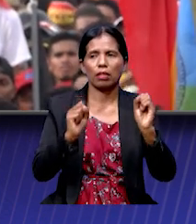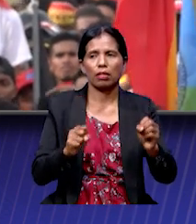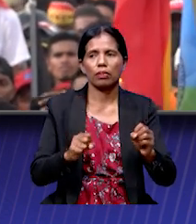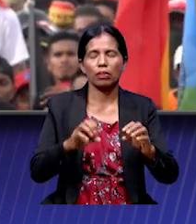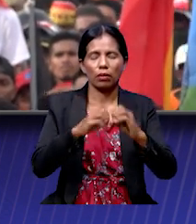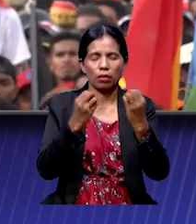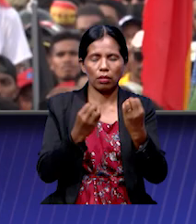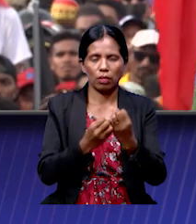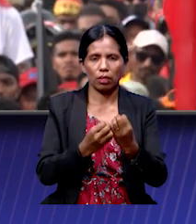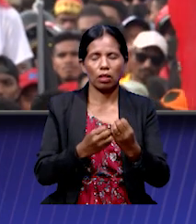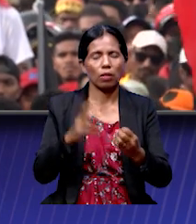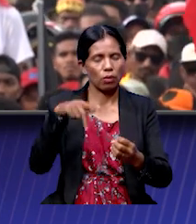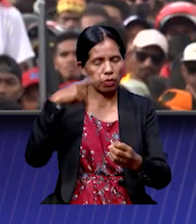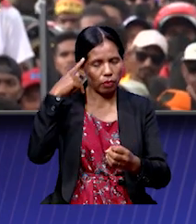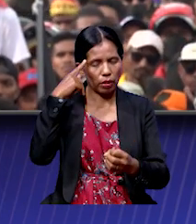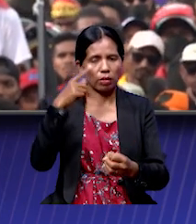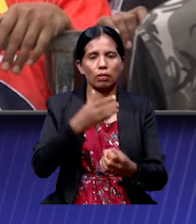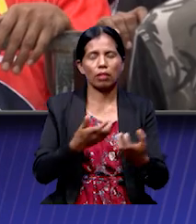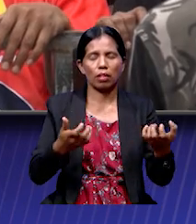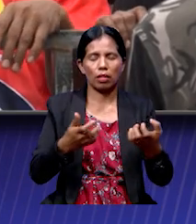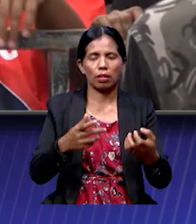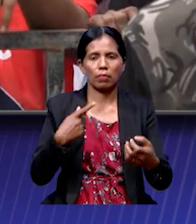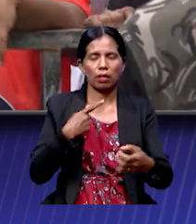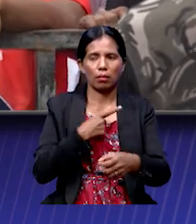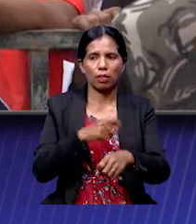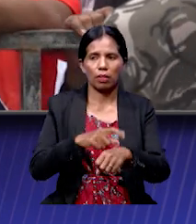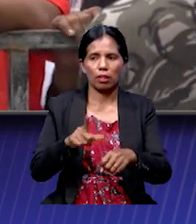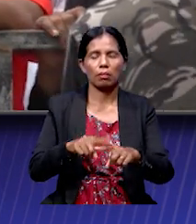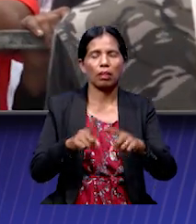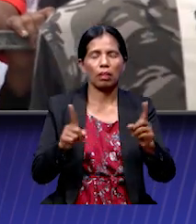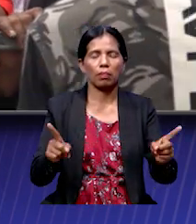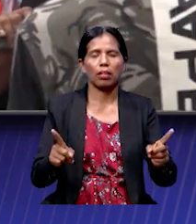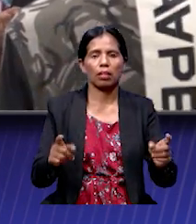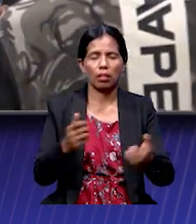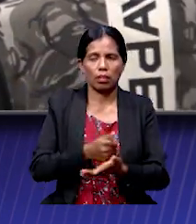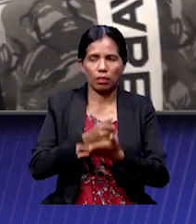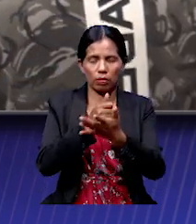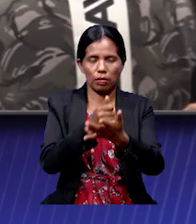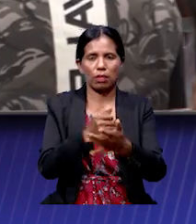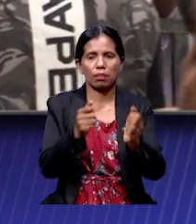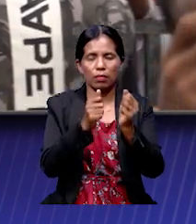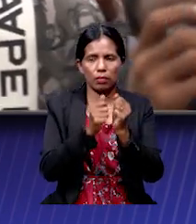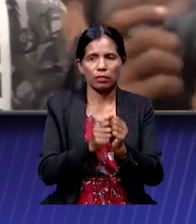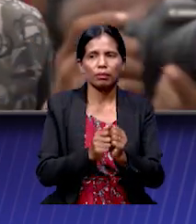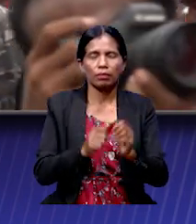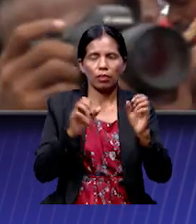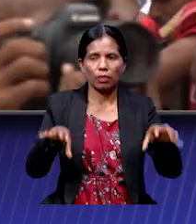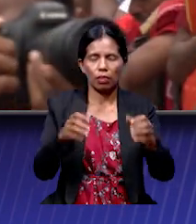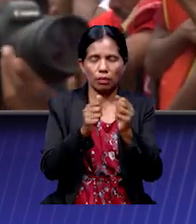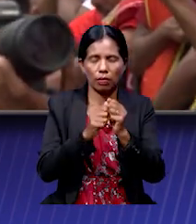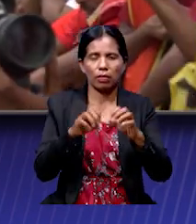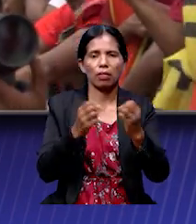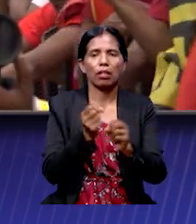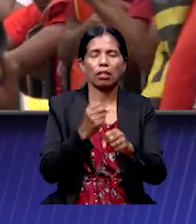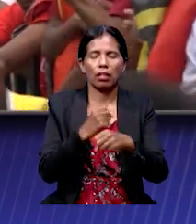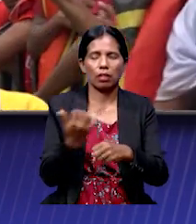Governo queda, parlamento queda. Mas desse ido aqui, agora matava malo. Para tu meu liberia, interdependência entre órgãos e outro, pode lá o